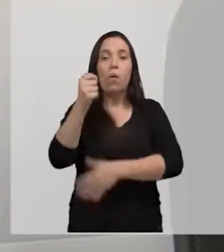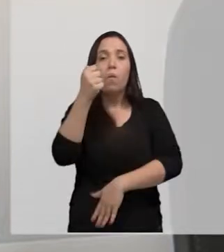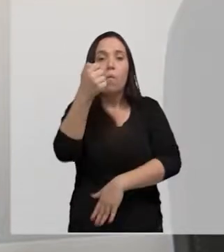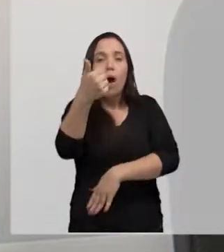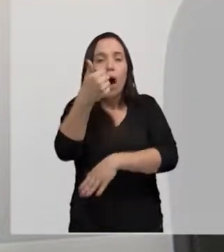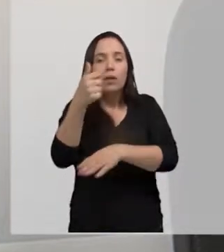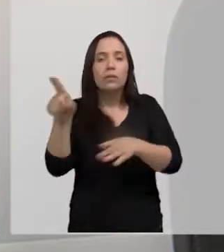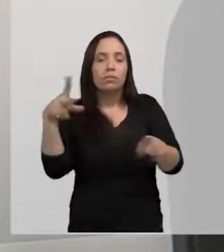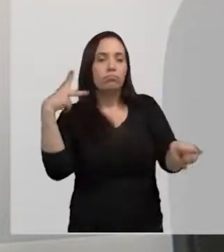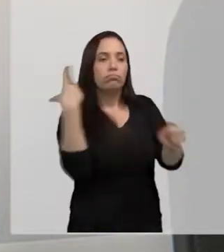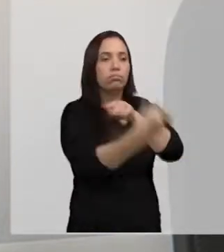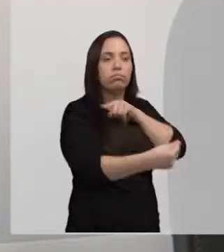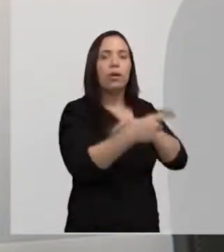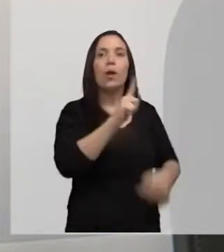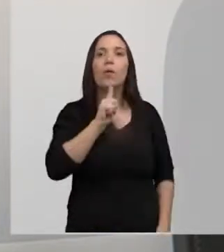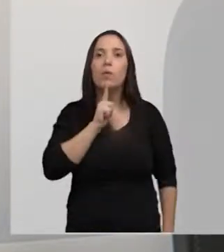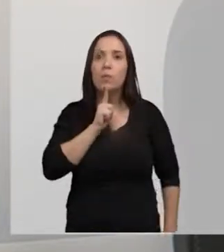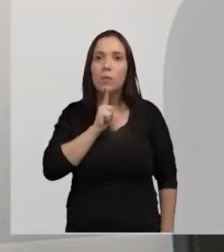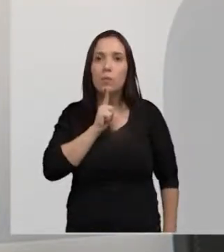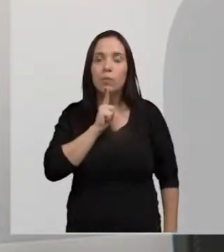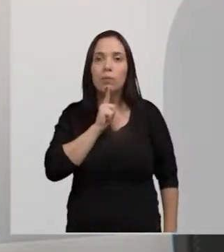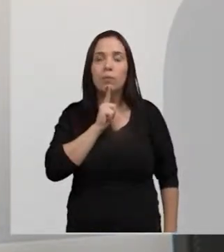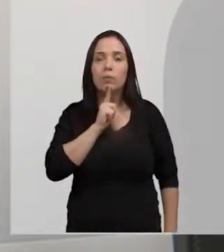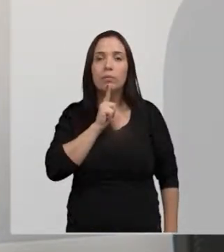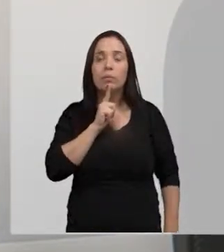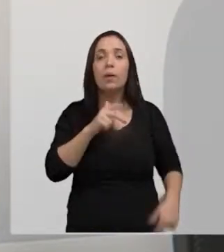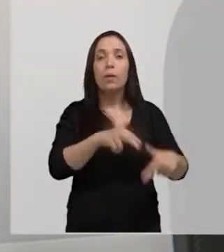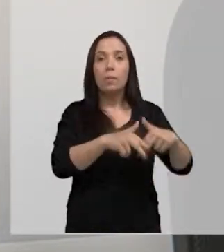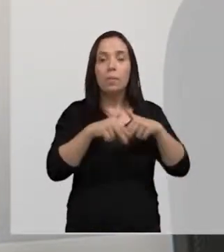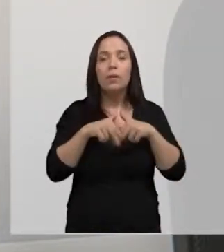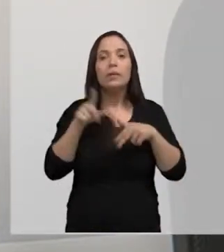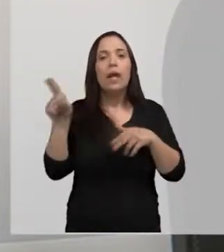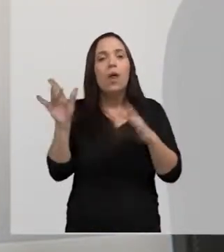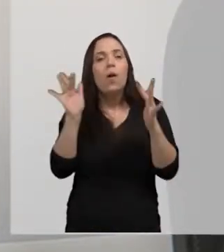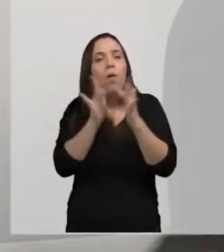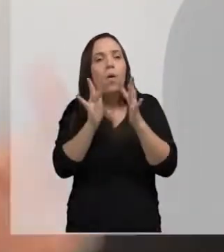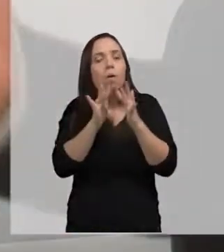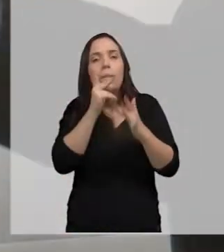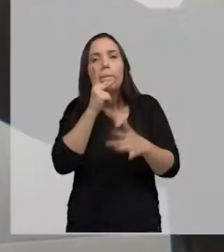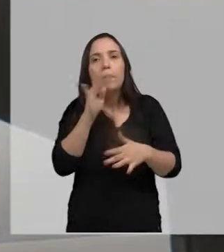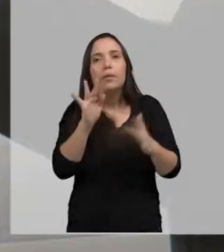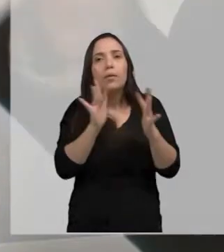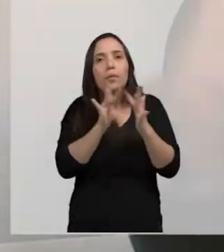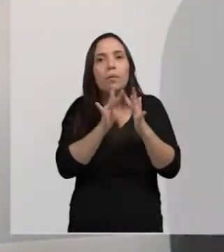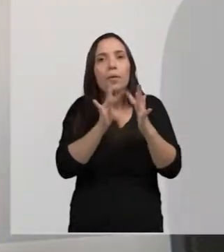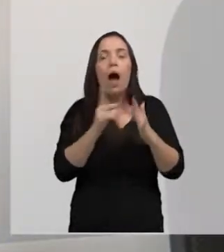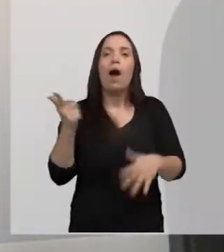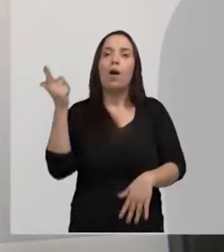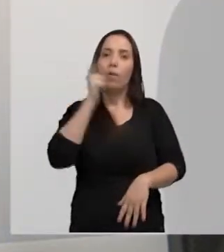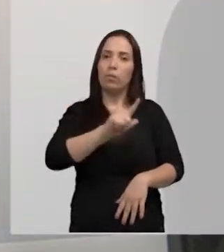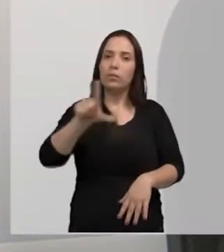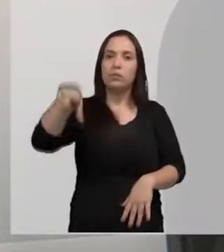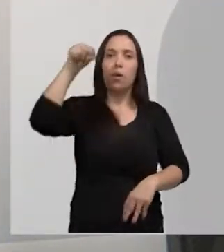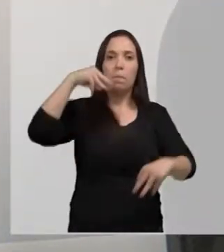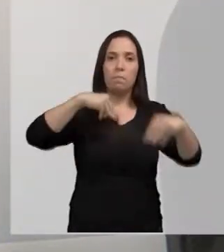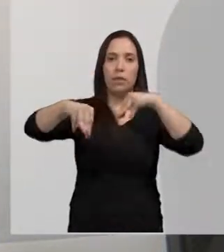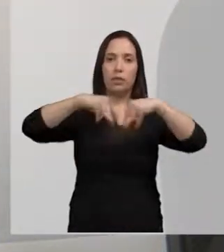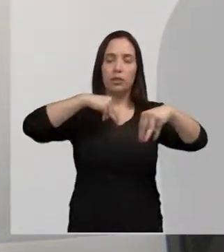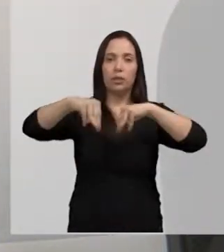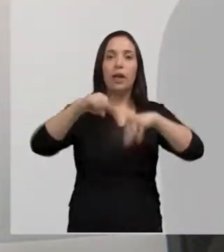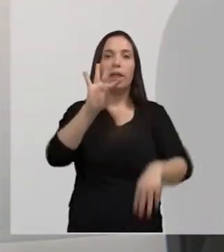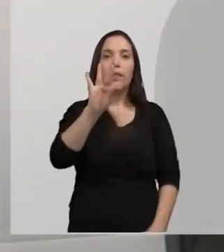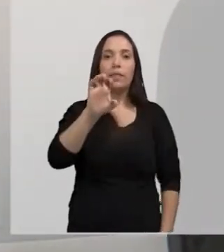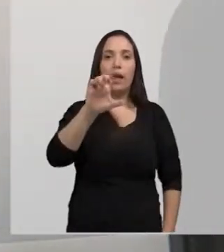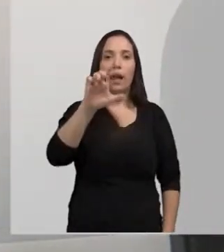Lúcio Alcântara. Com isso, ele se aproximou da cúpula nacional do Partido dos Trabalhadores e se tornou ministro das Telecomunicações.